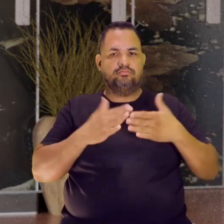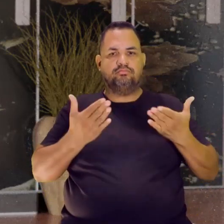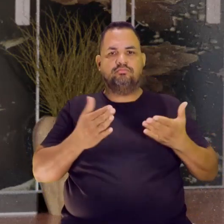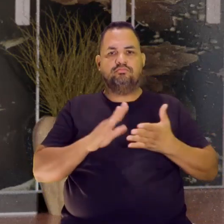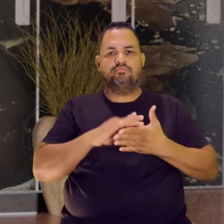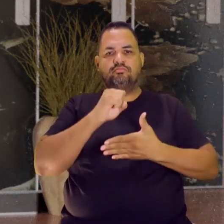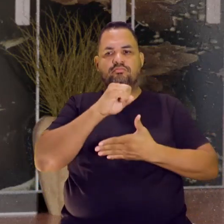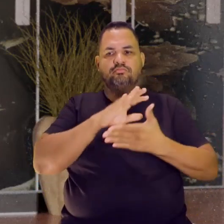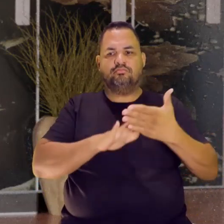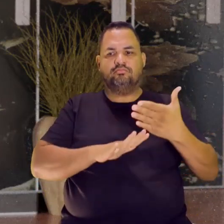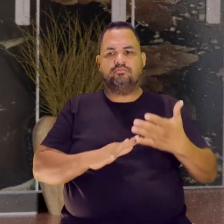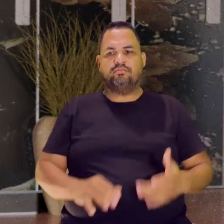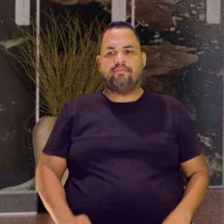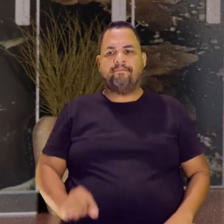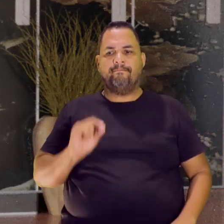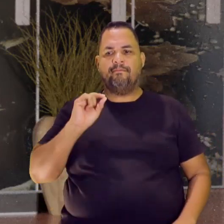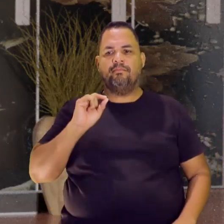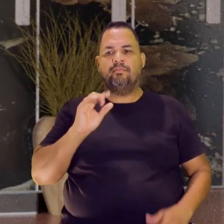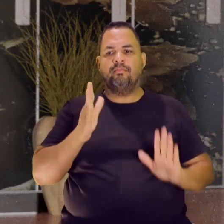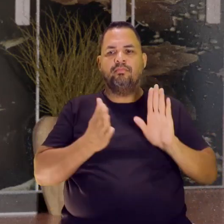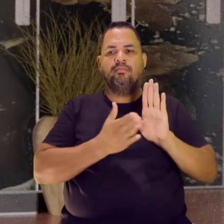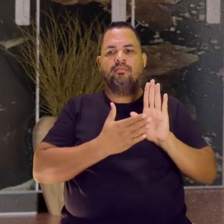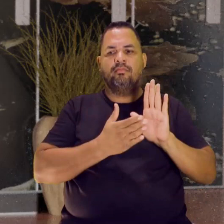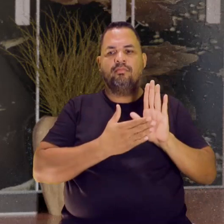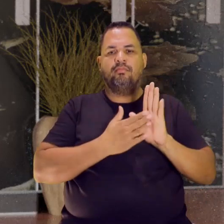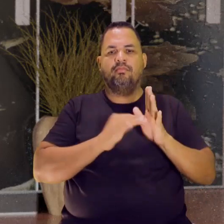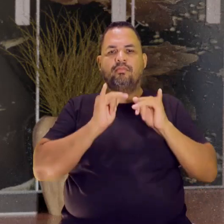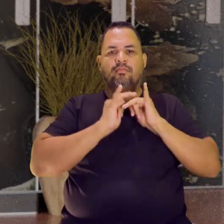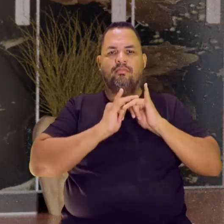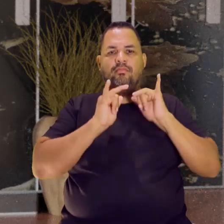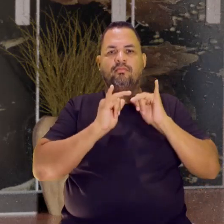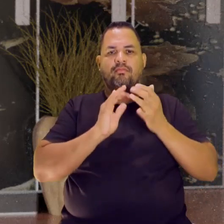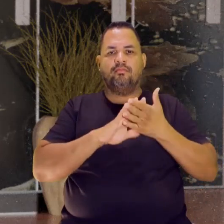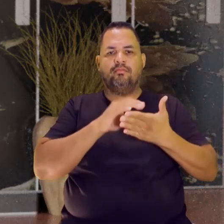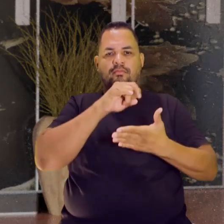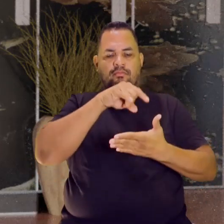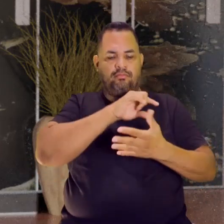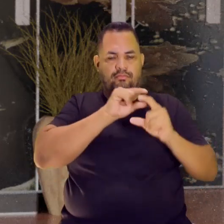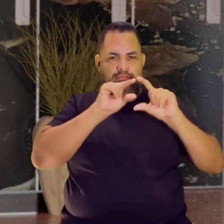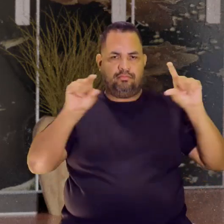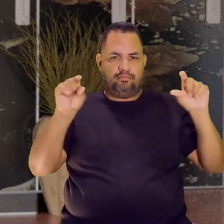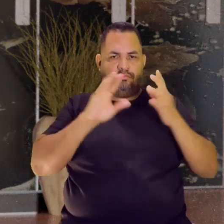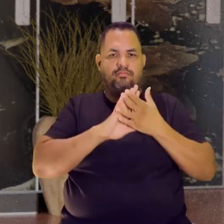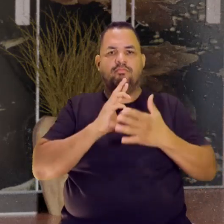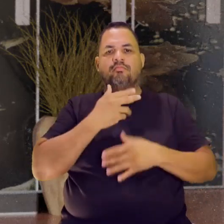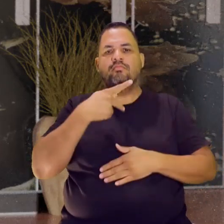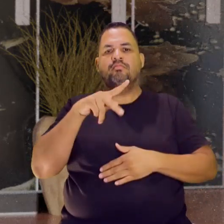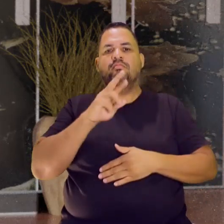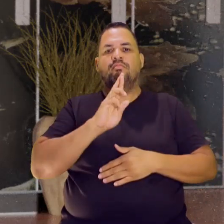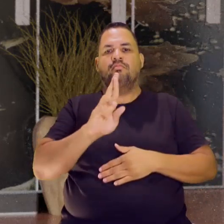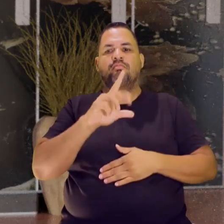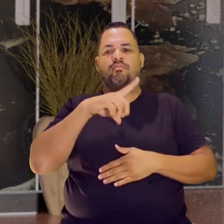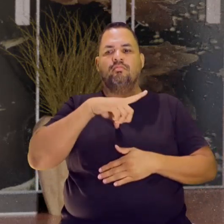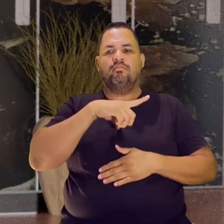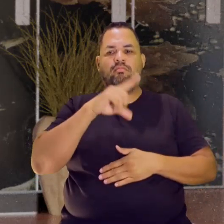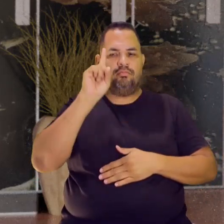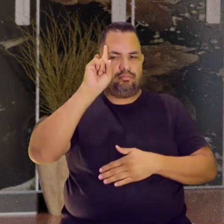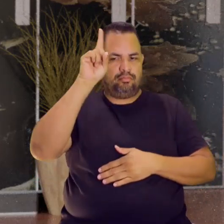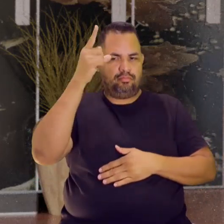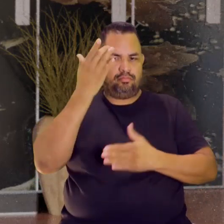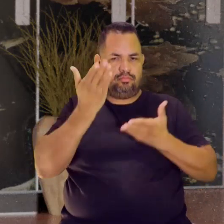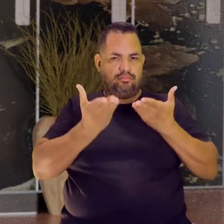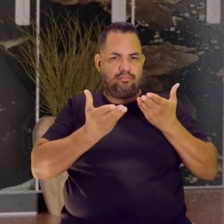as questões, né, o que está proposto lá, o enunciado e as suas respostas, para a gente ter uma ideia